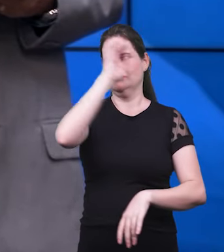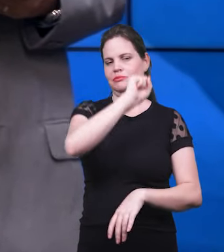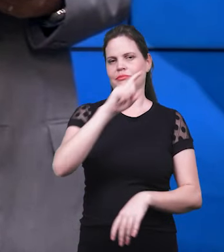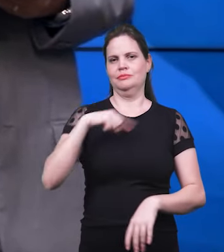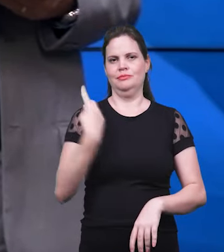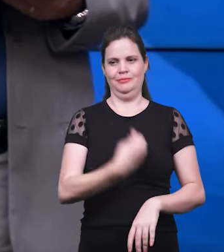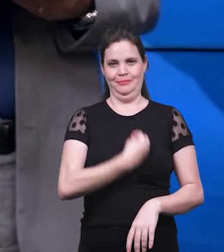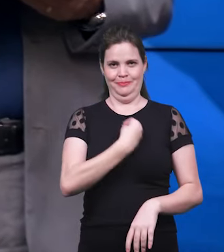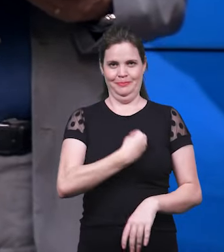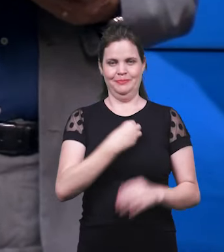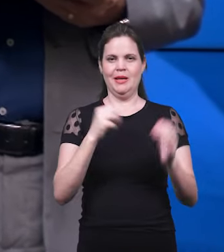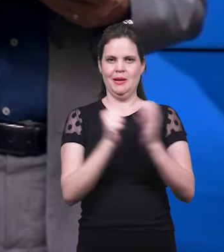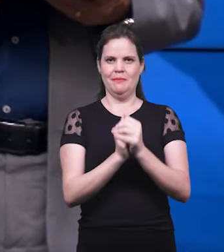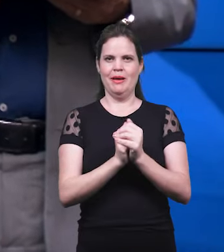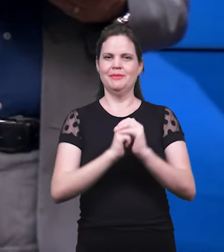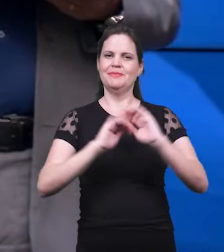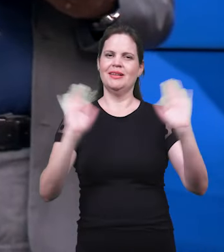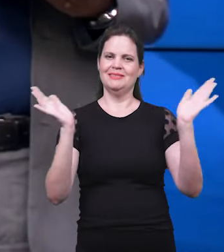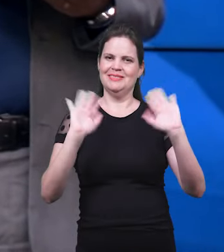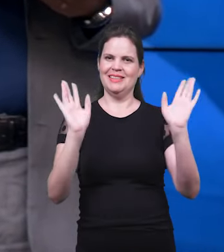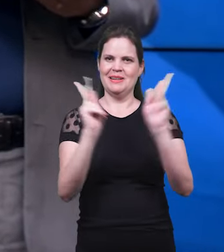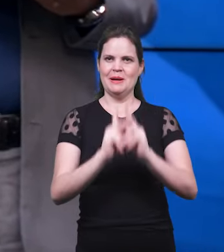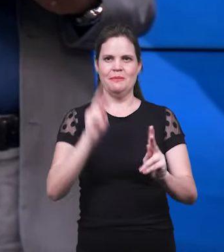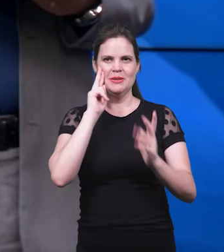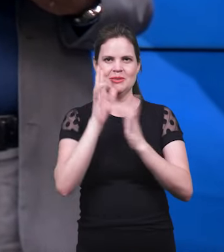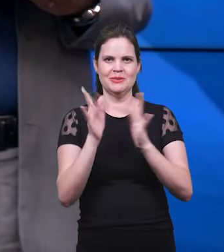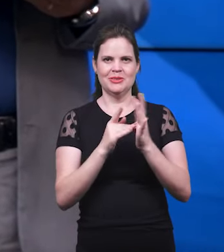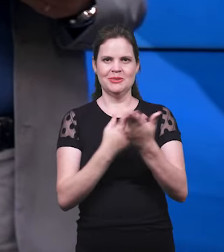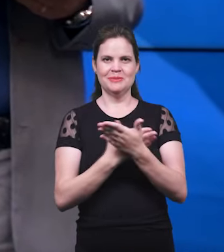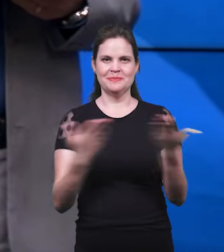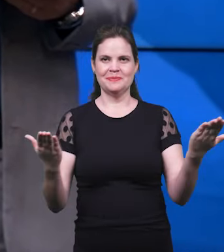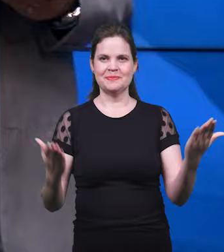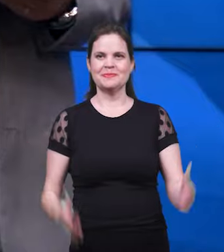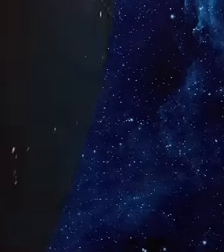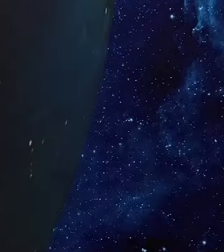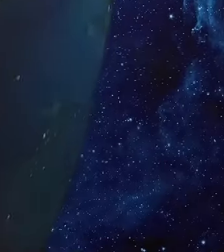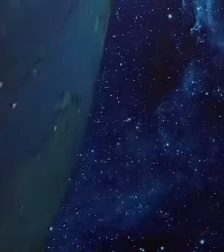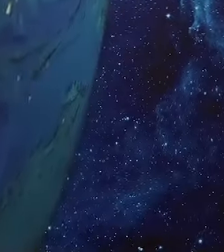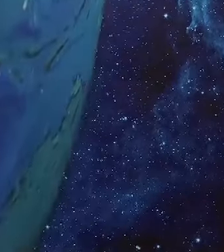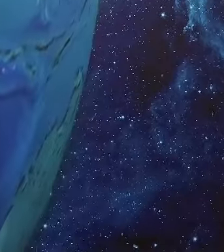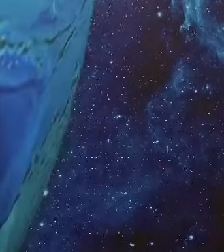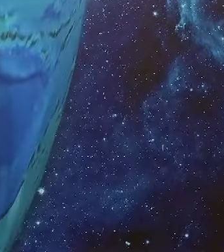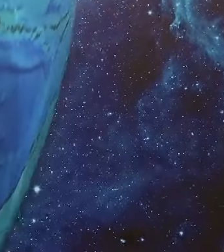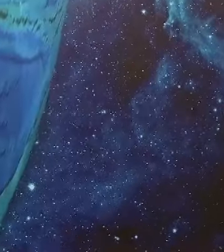para a vida espiritual de todos nós. Amém? Até lá então e a paz do Senhor Jesus.